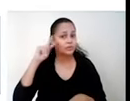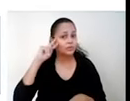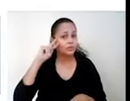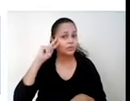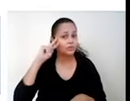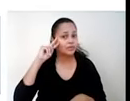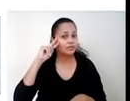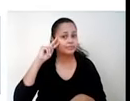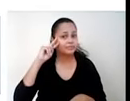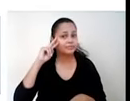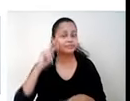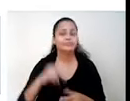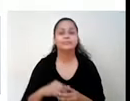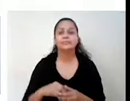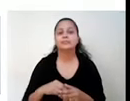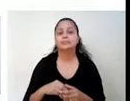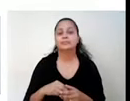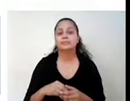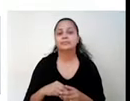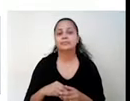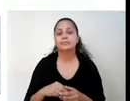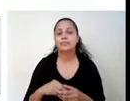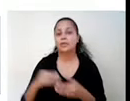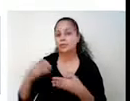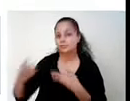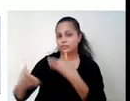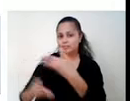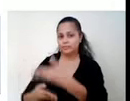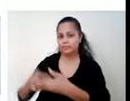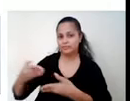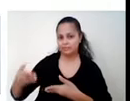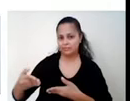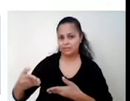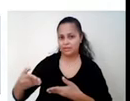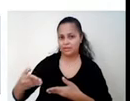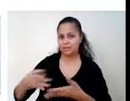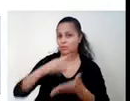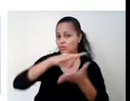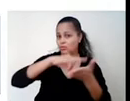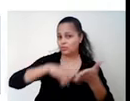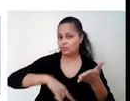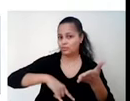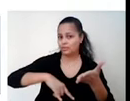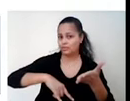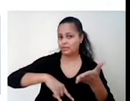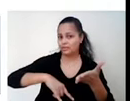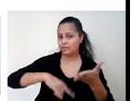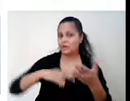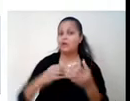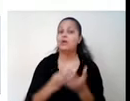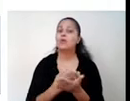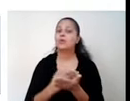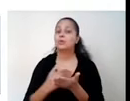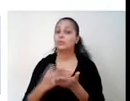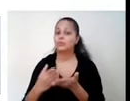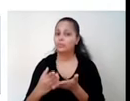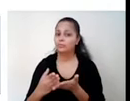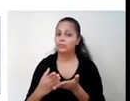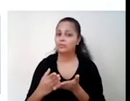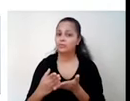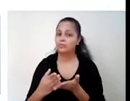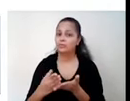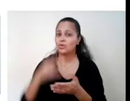câmbio documentavam esses empréstimos, então era uma forma de documentar. Surgiram aí os